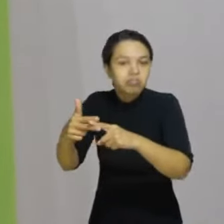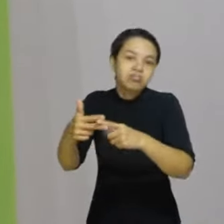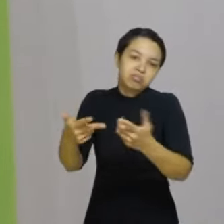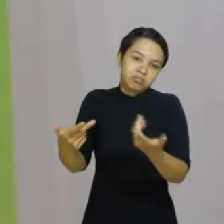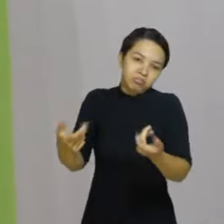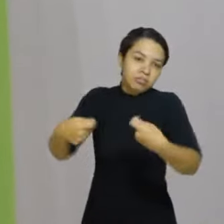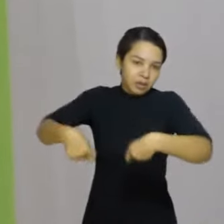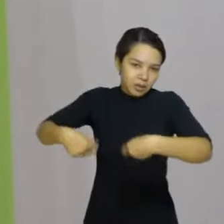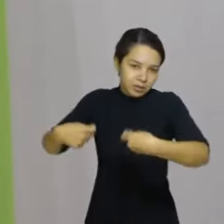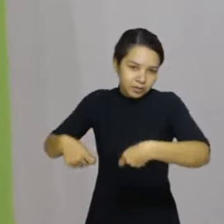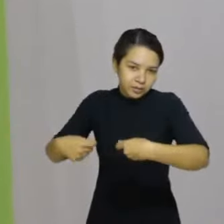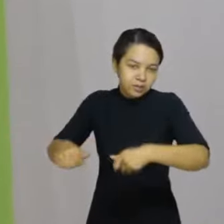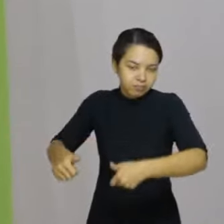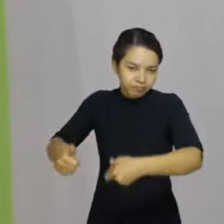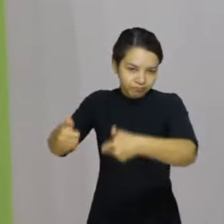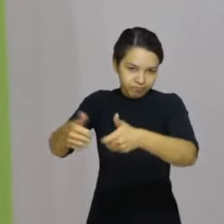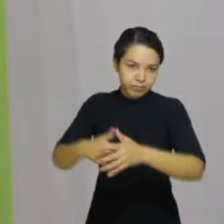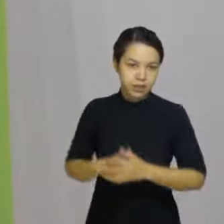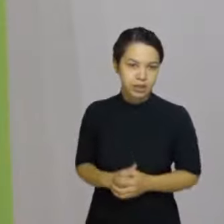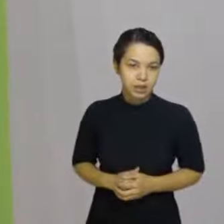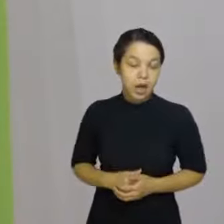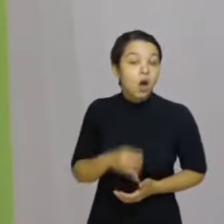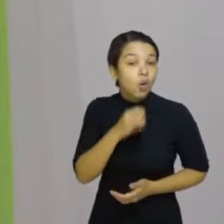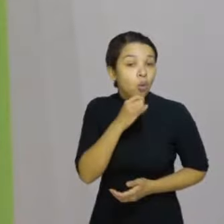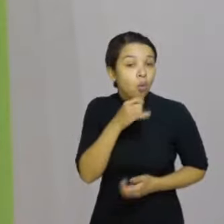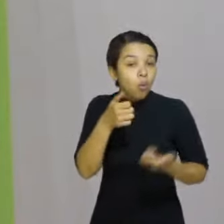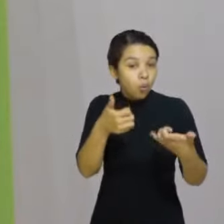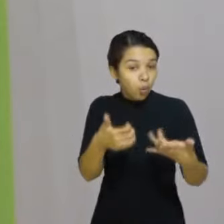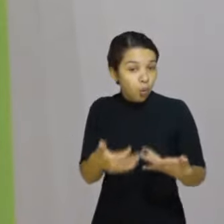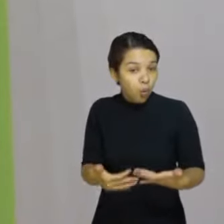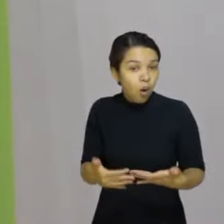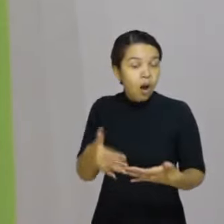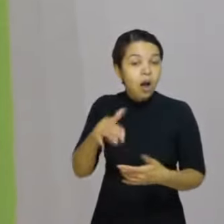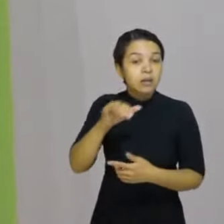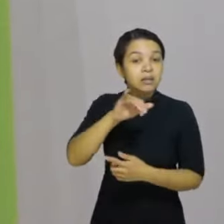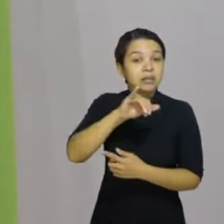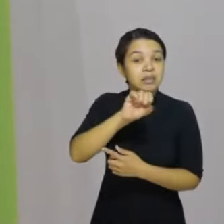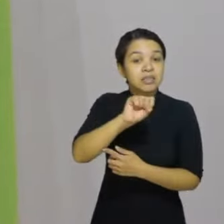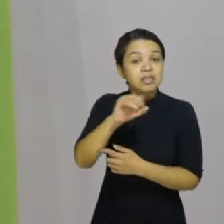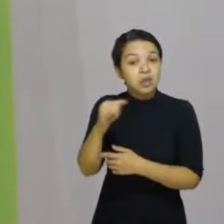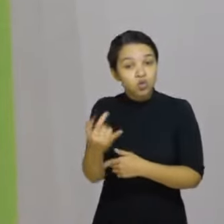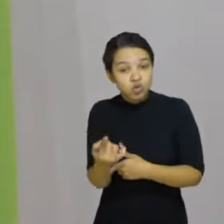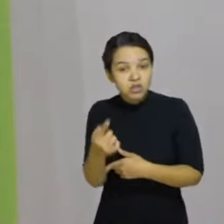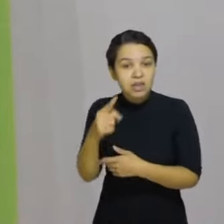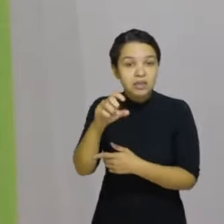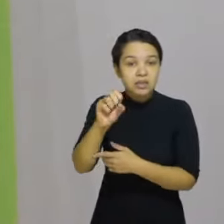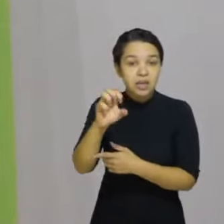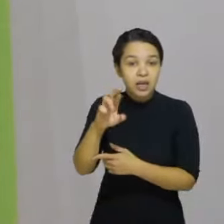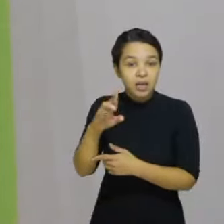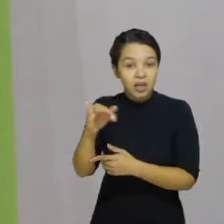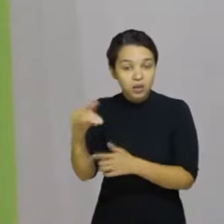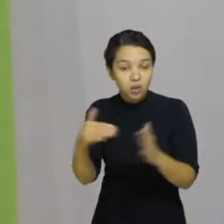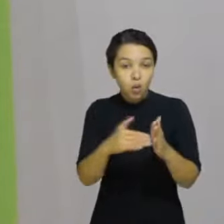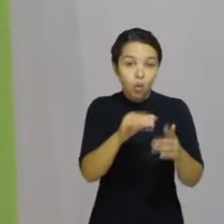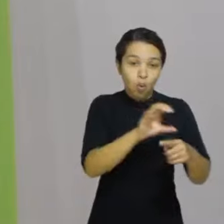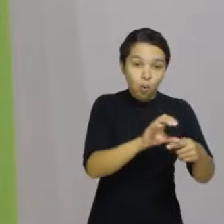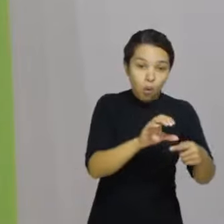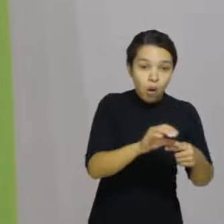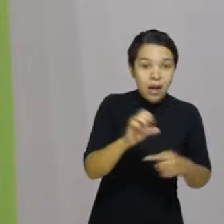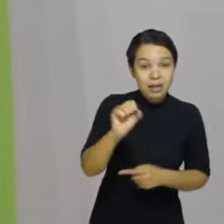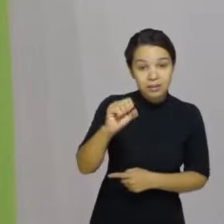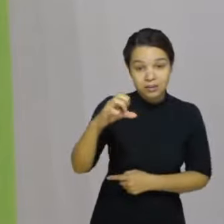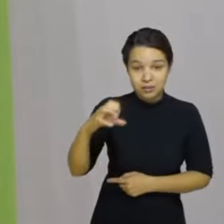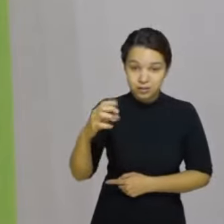de recomposição. Eu citaria aqui São José do Cerrito, Curitibanos, a nossa SC-120, que é uma